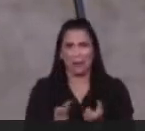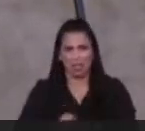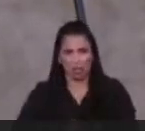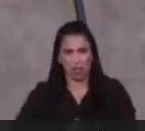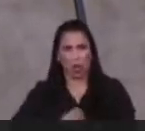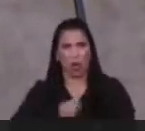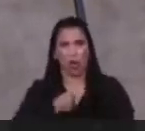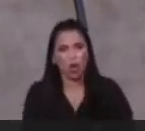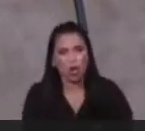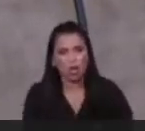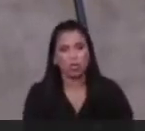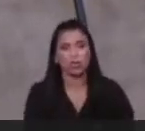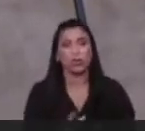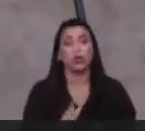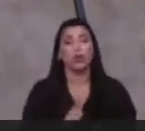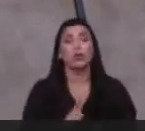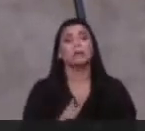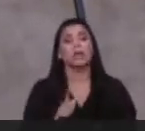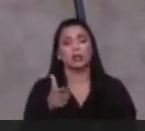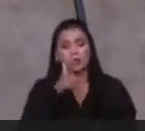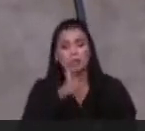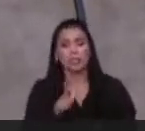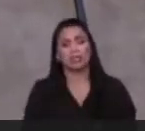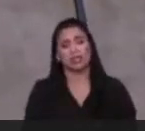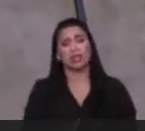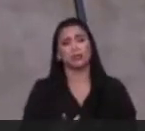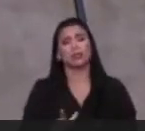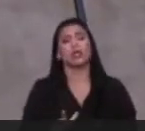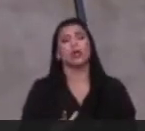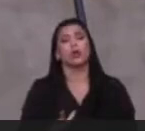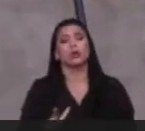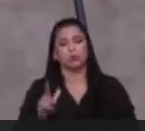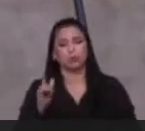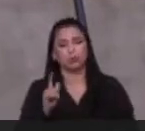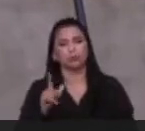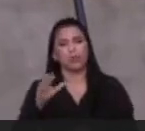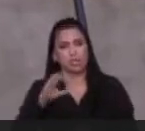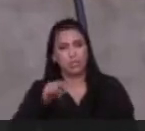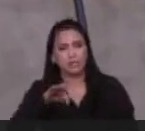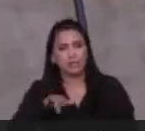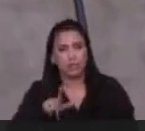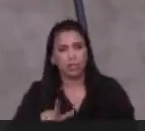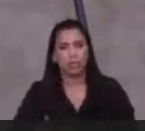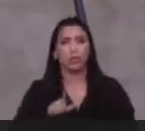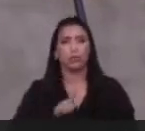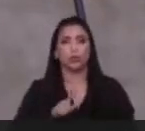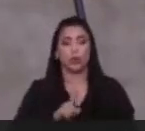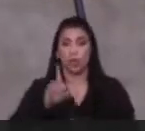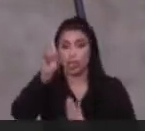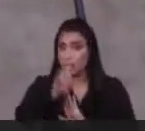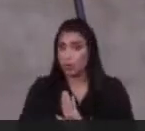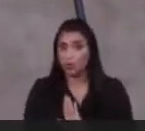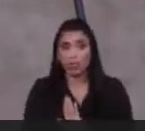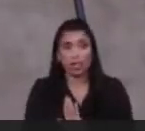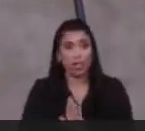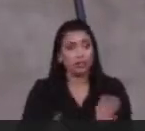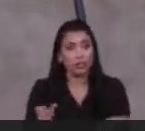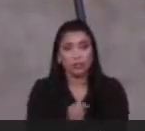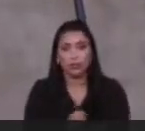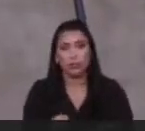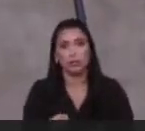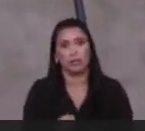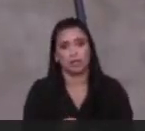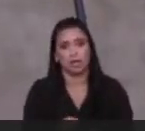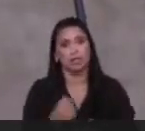imprescindível avanço civilizatório que passa pela efetividade dos direitos fundamentais